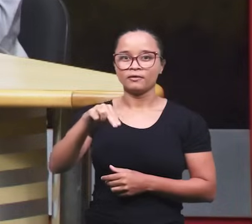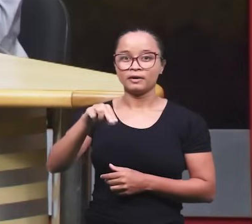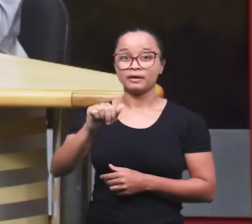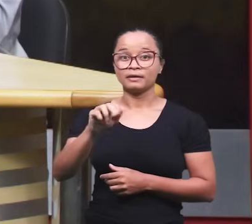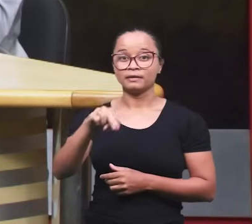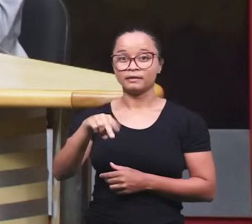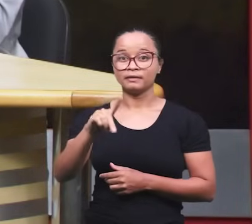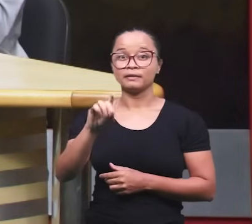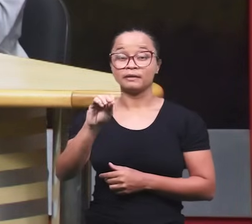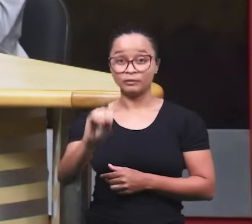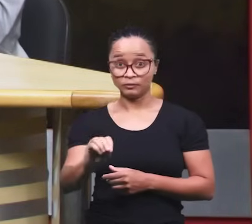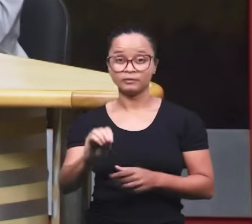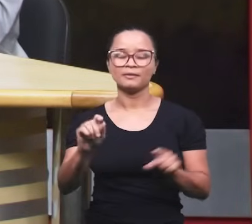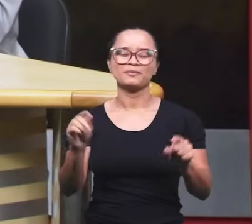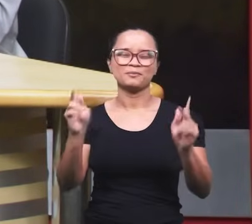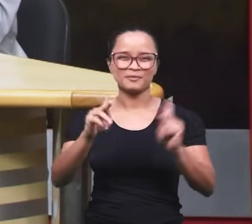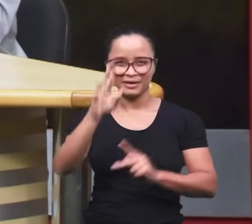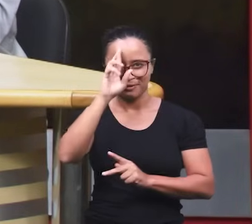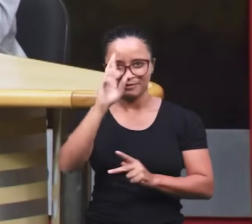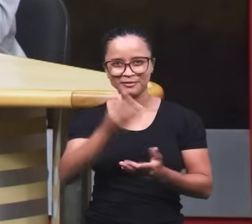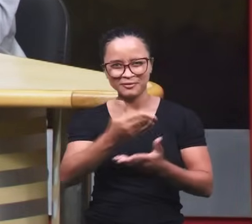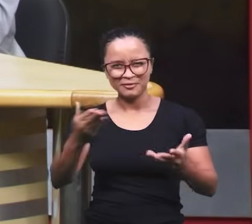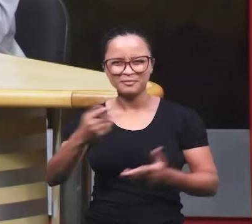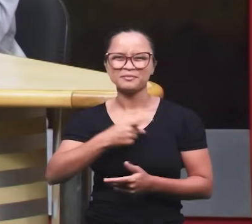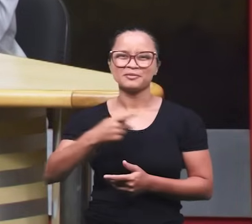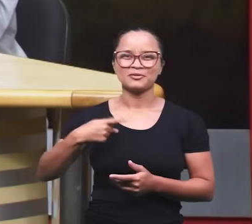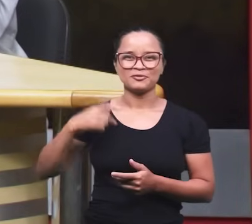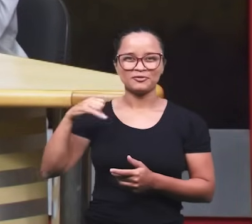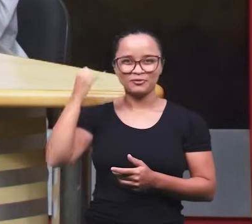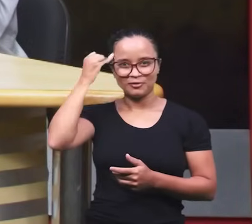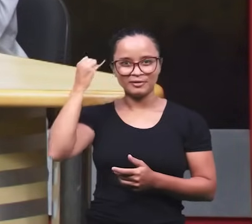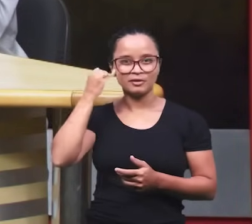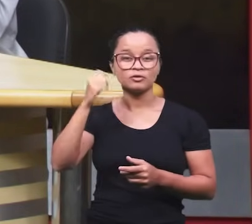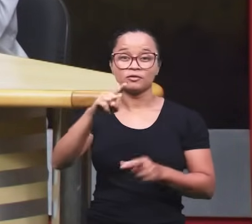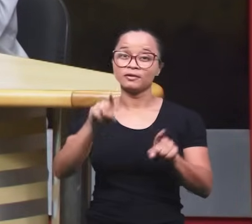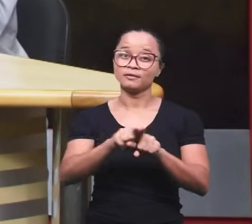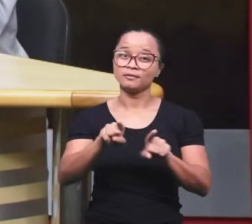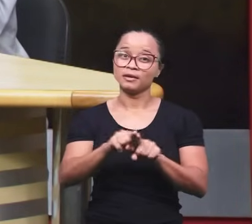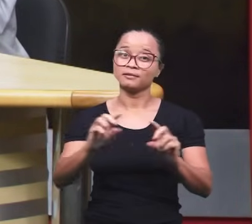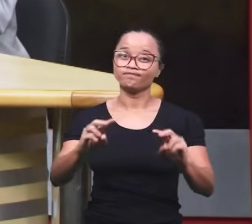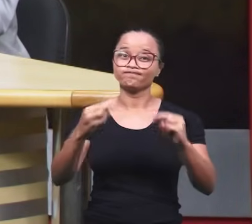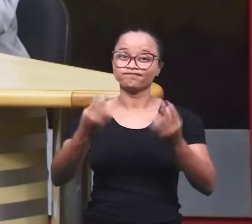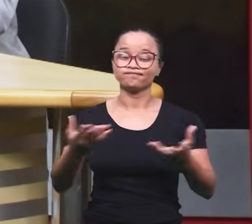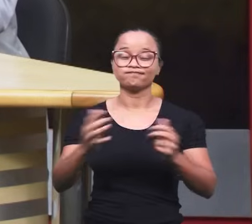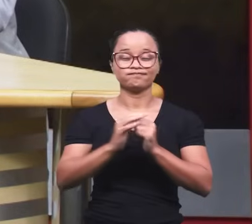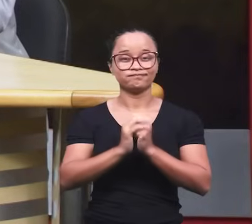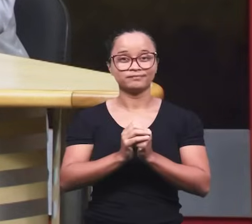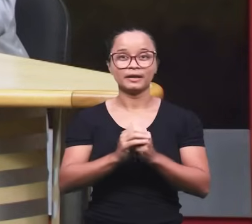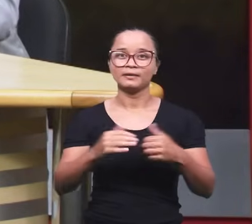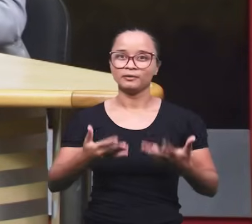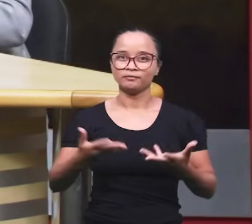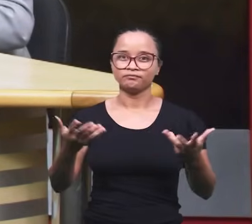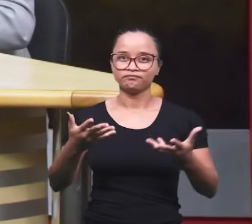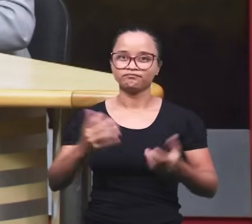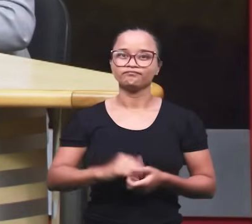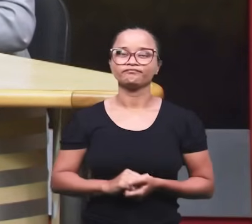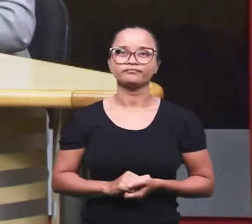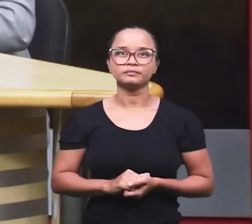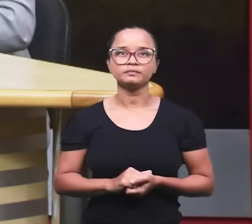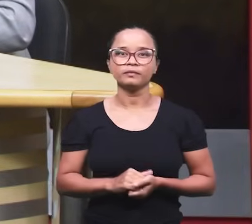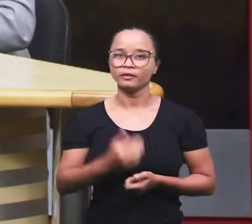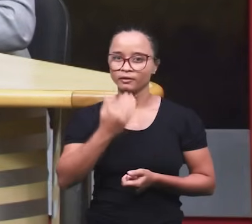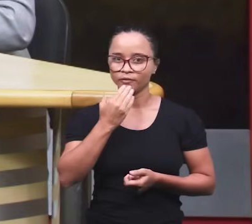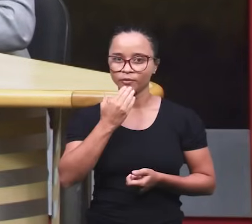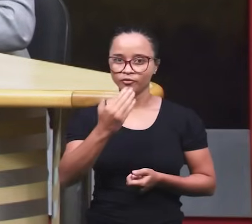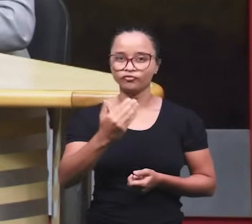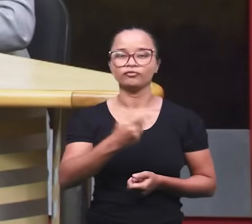paz do Senhor você que participa conosco desse programa Amém Bom vamos lá ah eu vou pedir